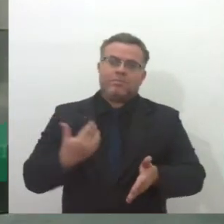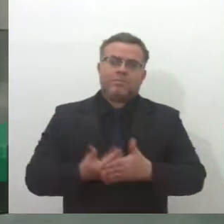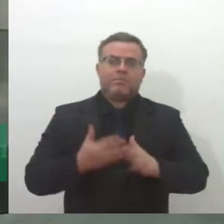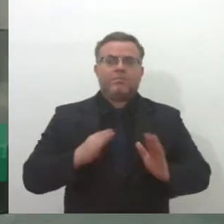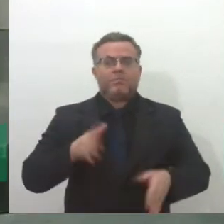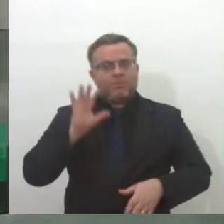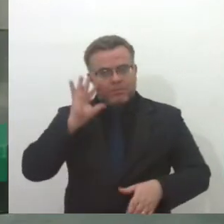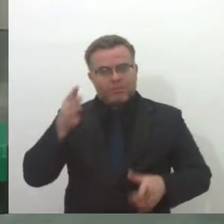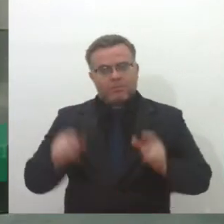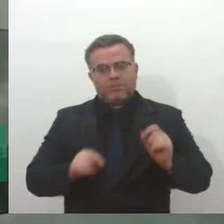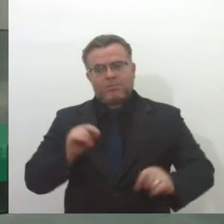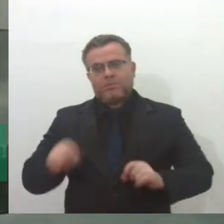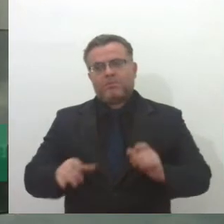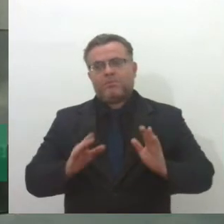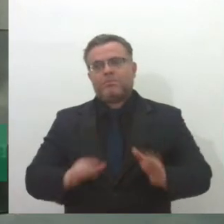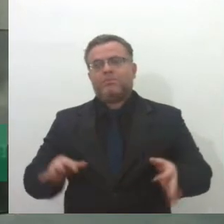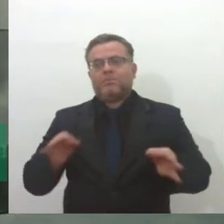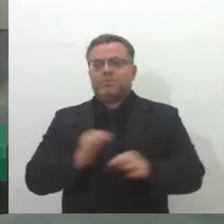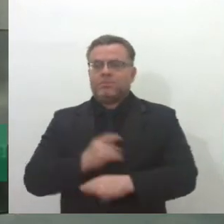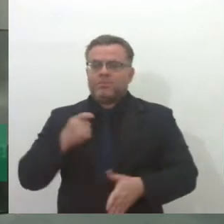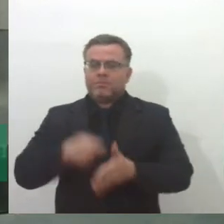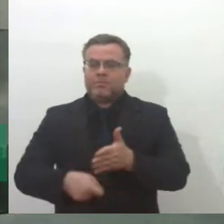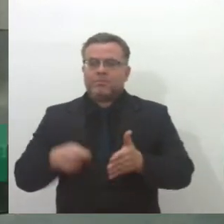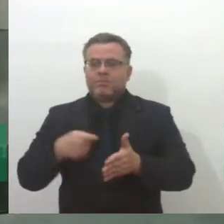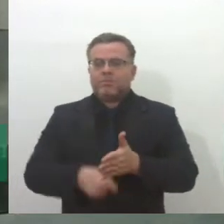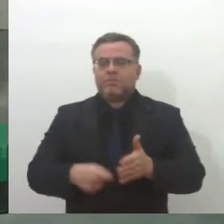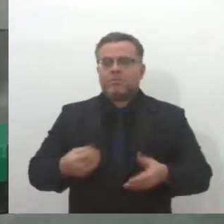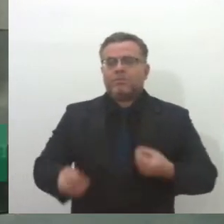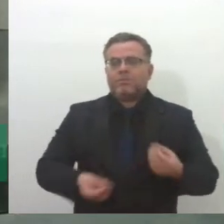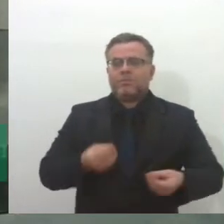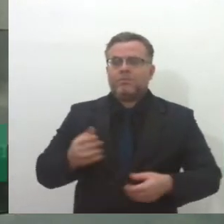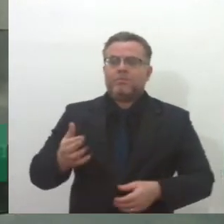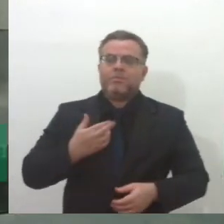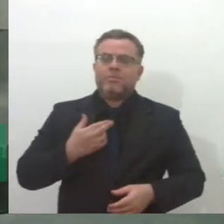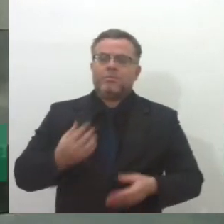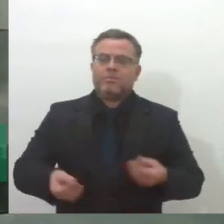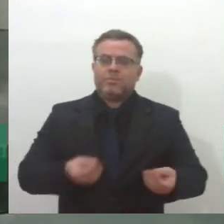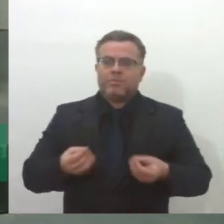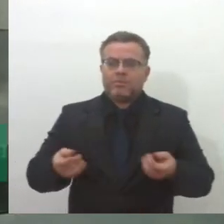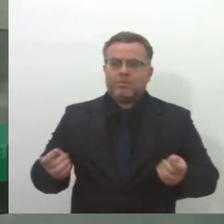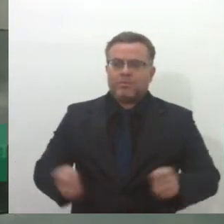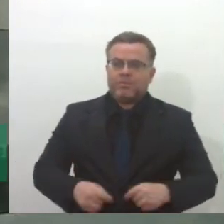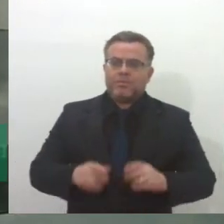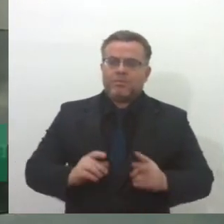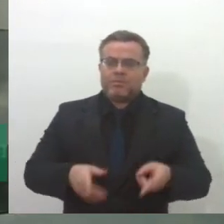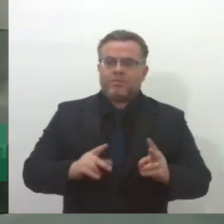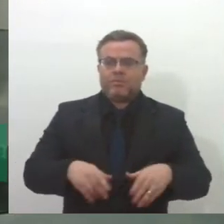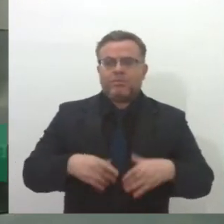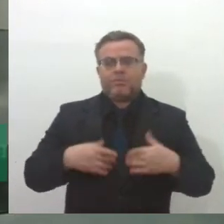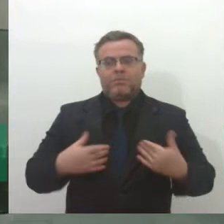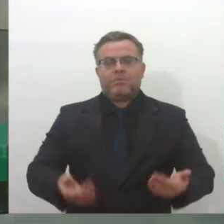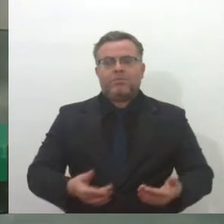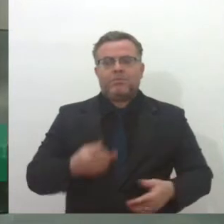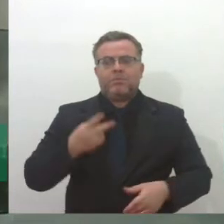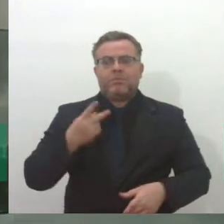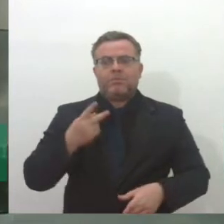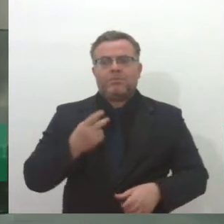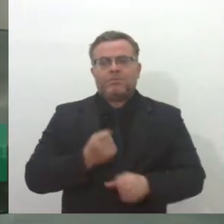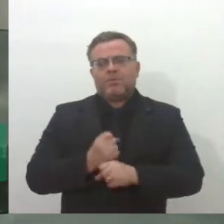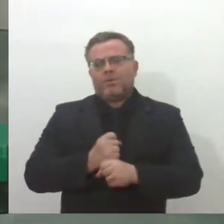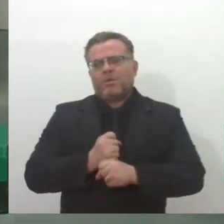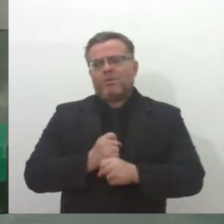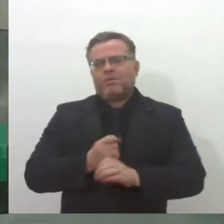quanto tempo essa cobrança é feita dessa forma? Há mais de duas décadas, na verdade, né, porque isso é uma